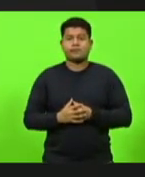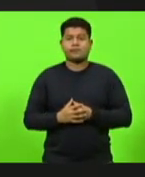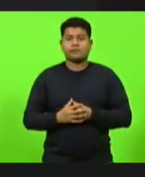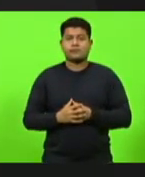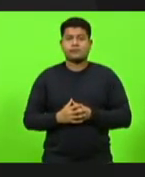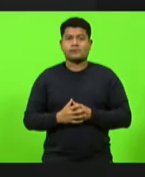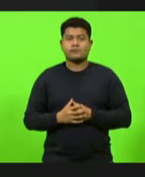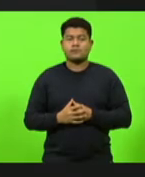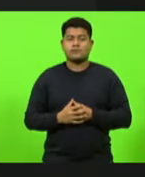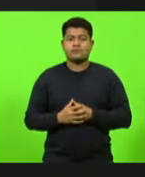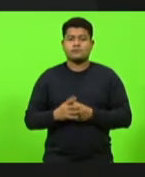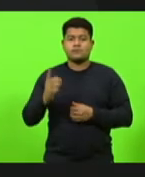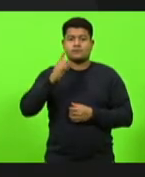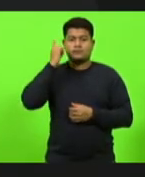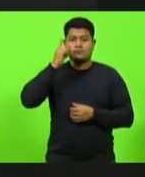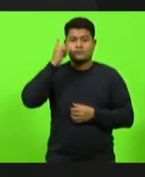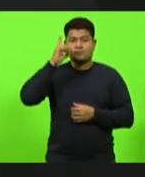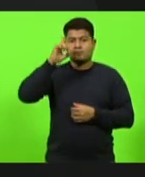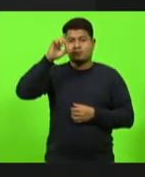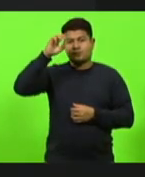Como vota o deputado Sérgio Mota?